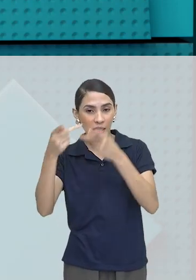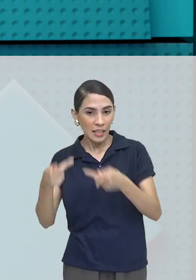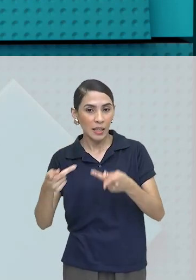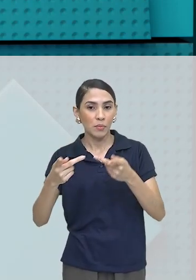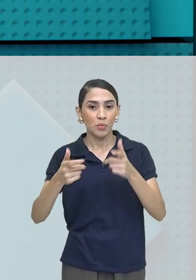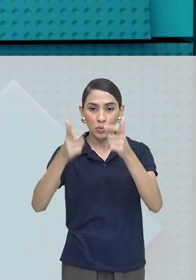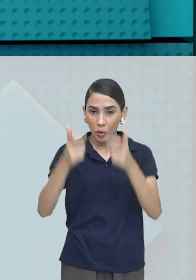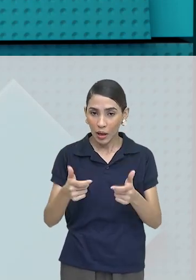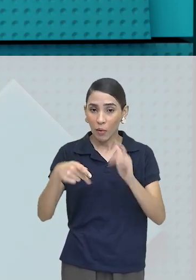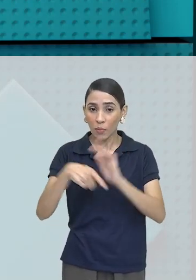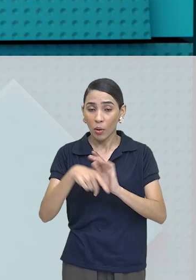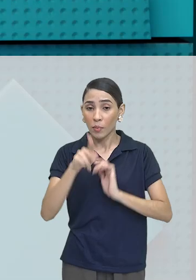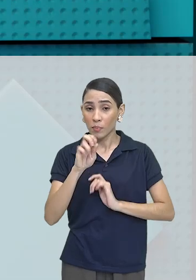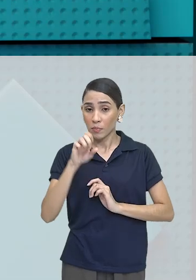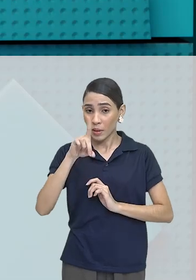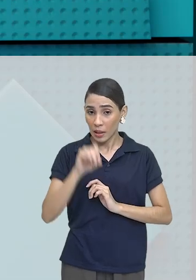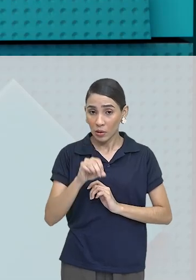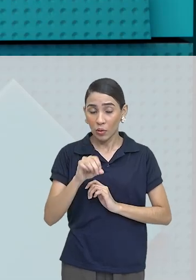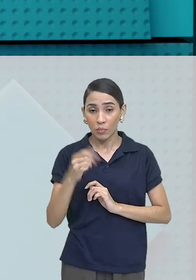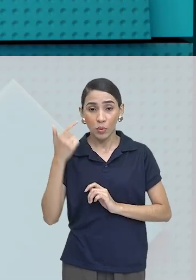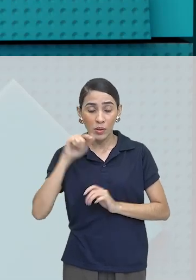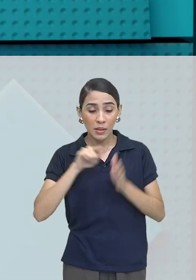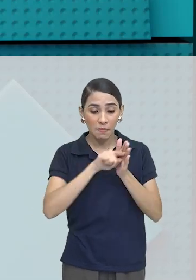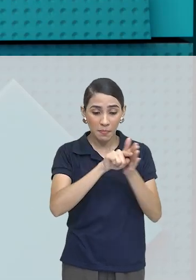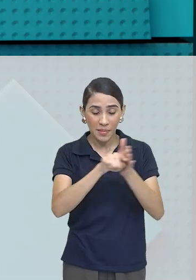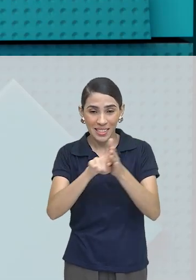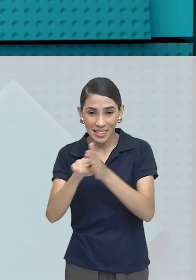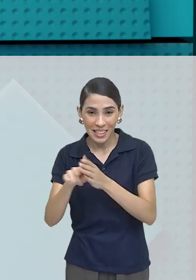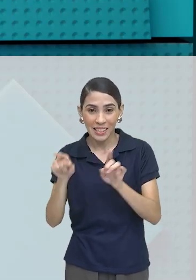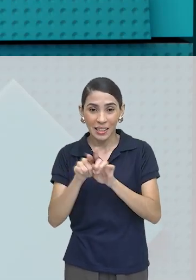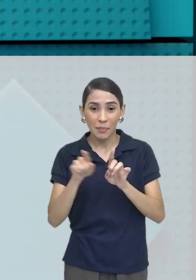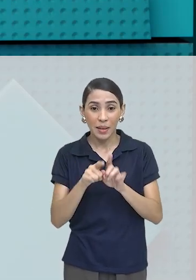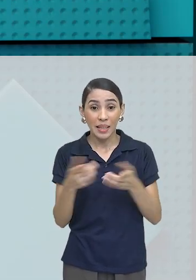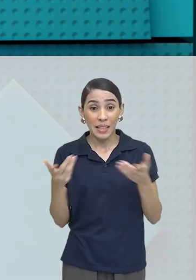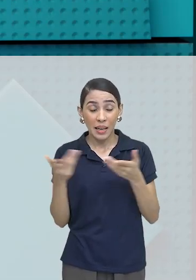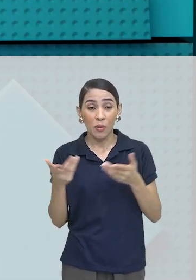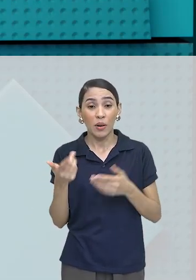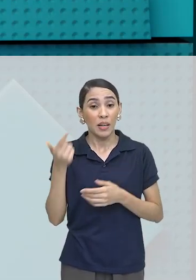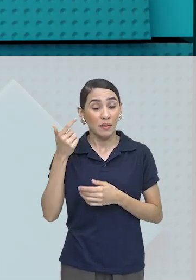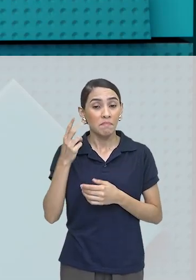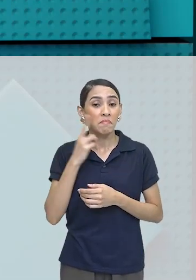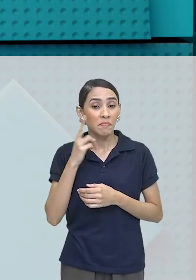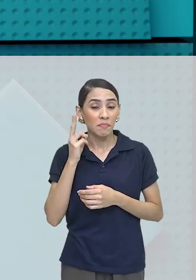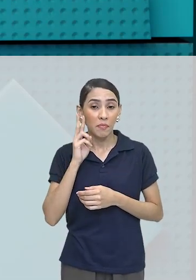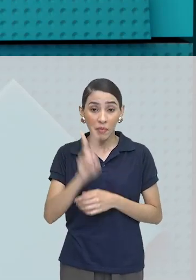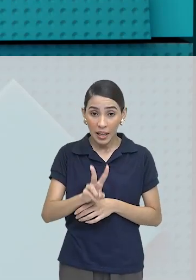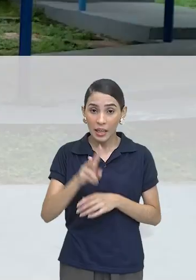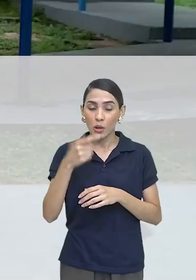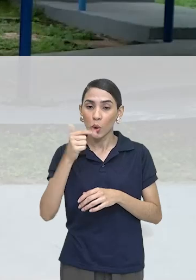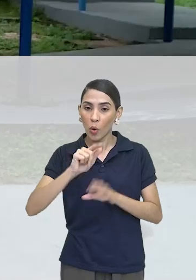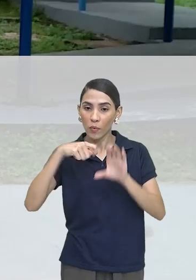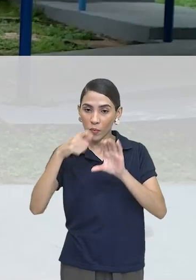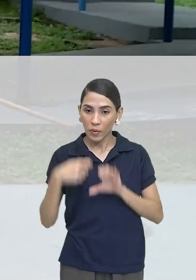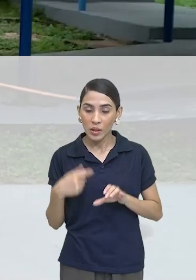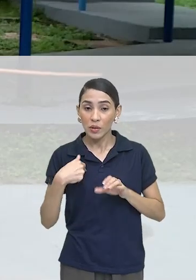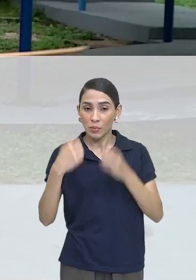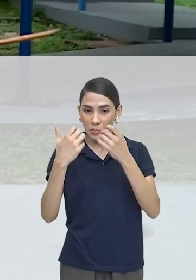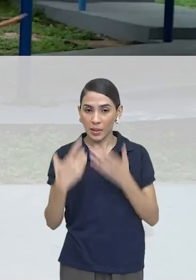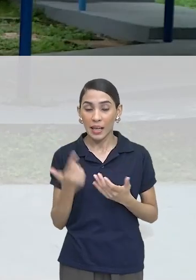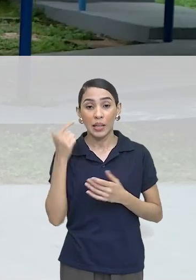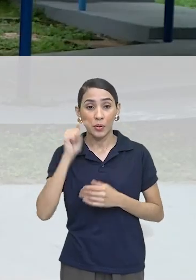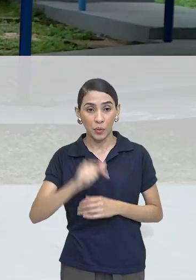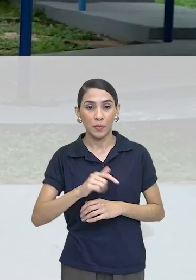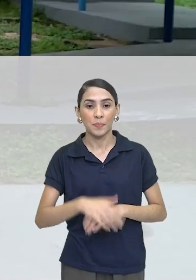né, de Kendo para pesquisar mais a fundo. E nós vamos reassistir o vídeo agora e eu vou explicar a cada momento